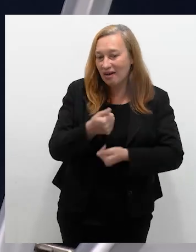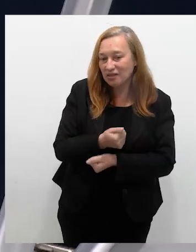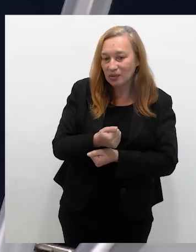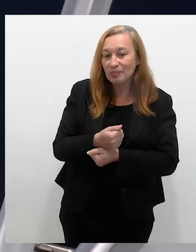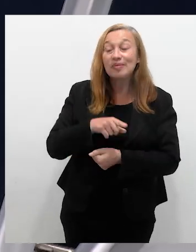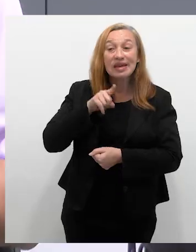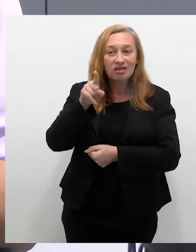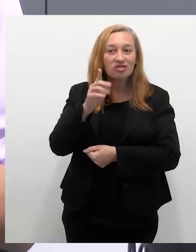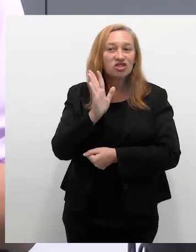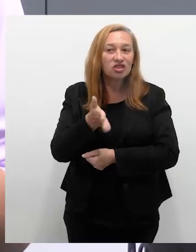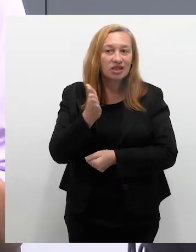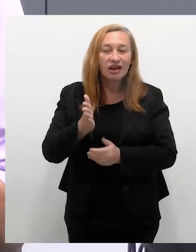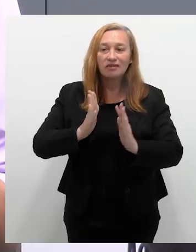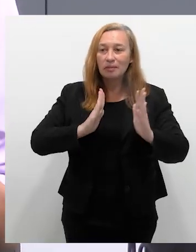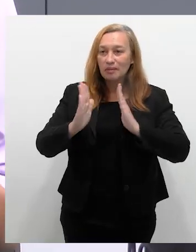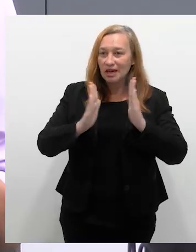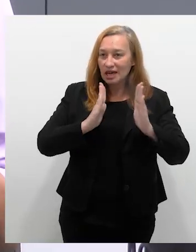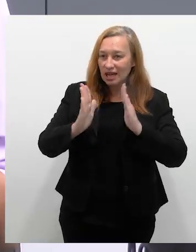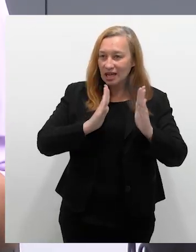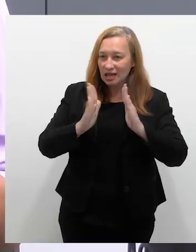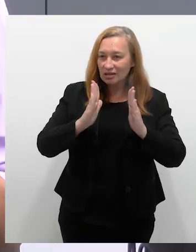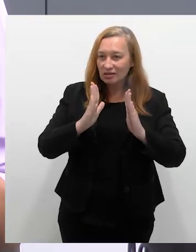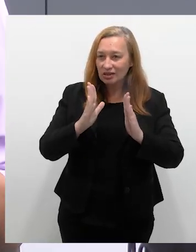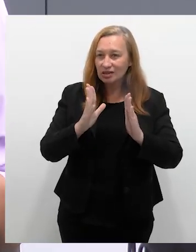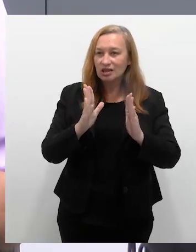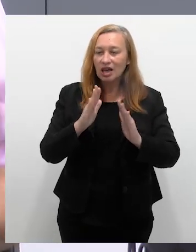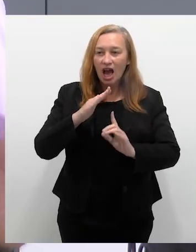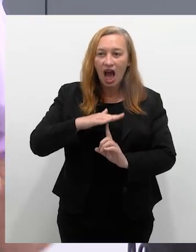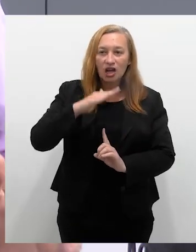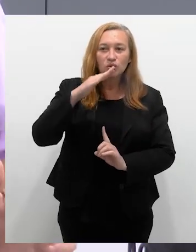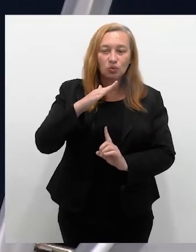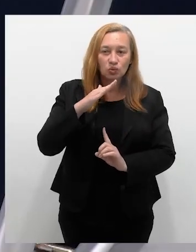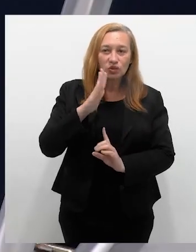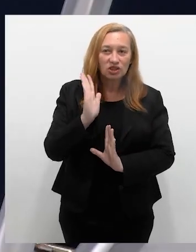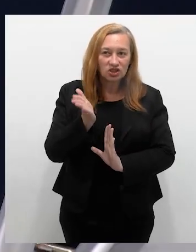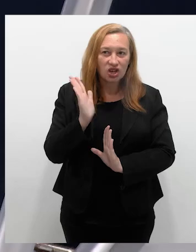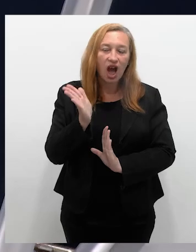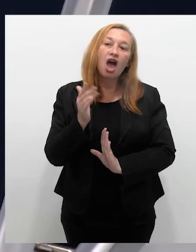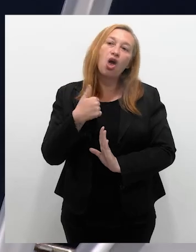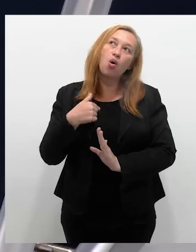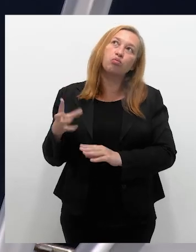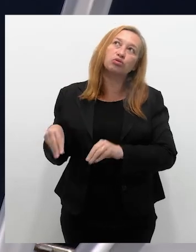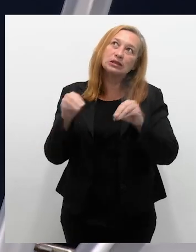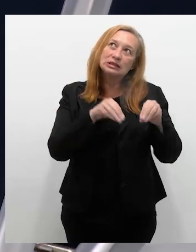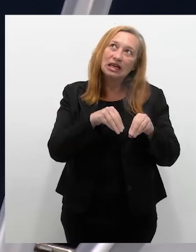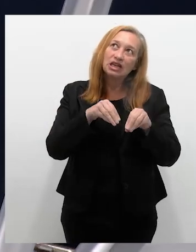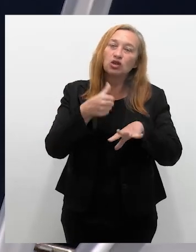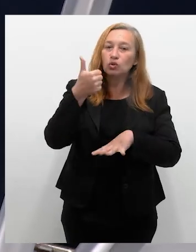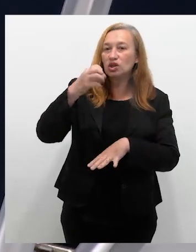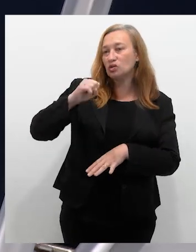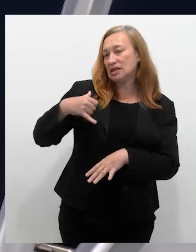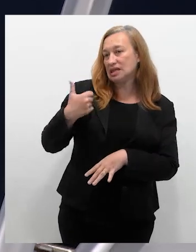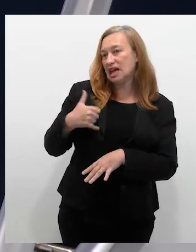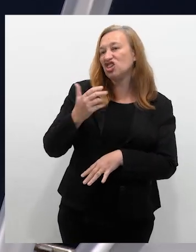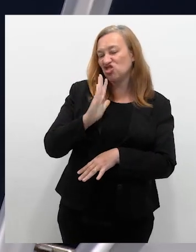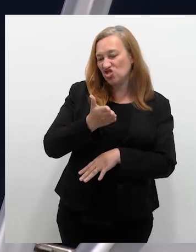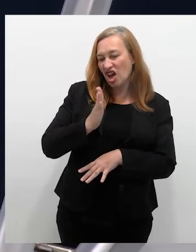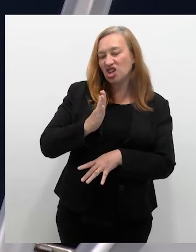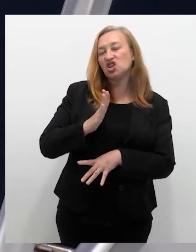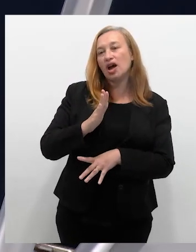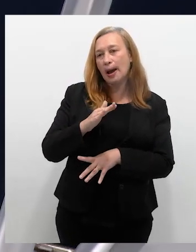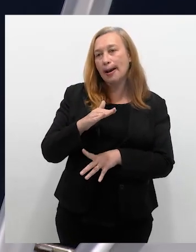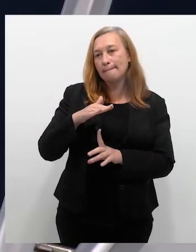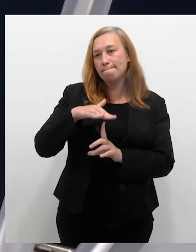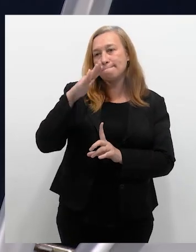incrível. E ali você já estava na fase adulta, na adolescência, só pra gente ter uma Adulta, ideia. eu mudei para São Paulo já com 18 anos, já era maior